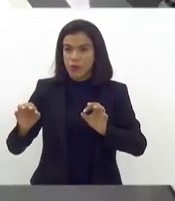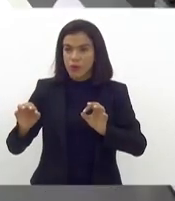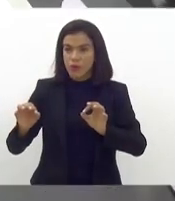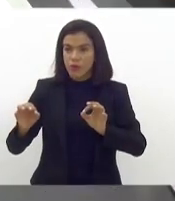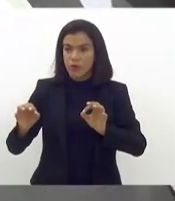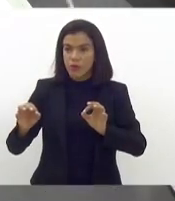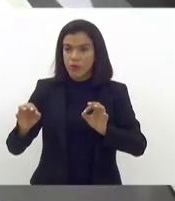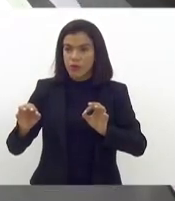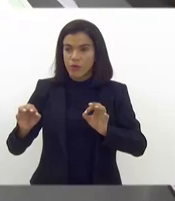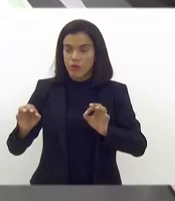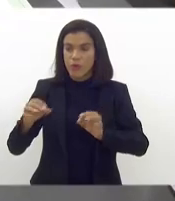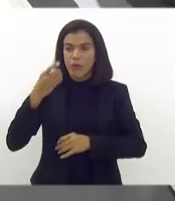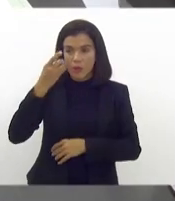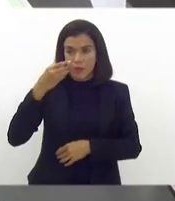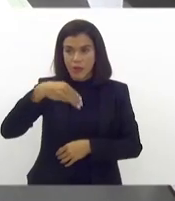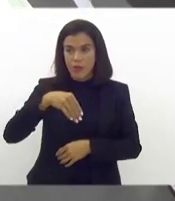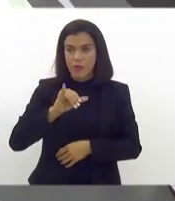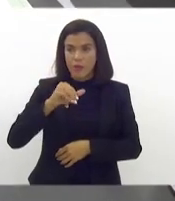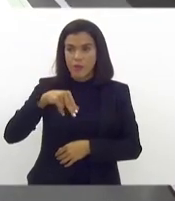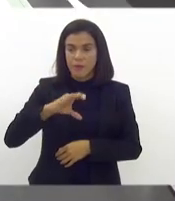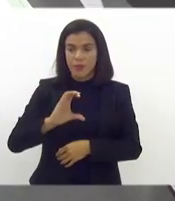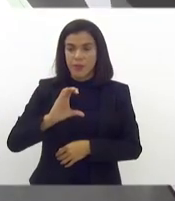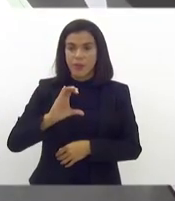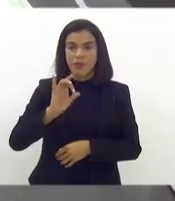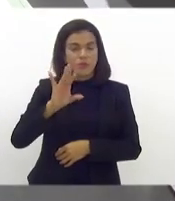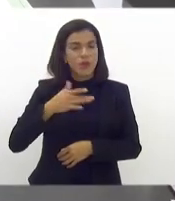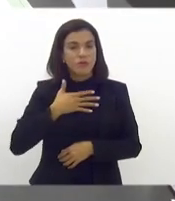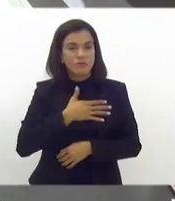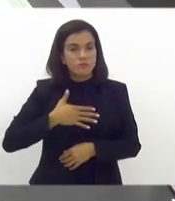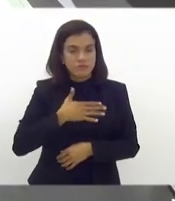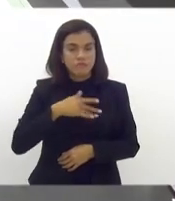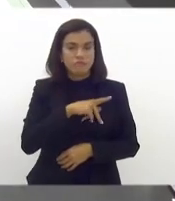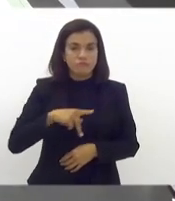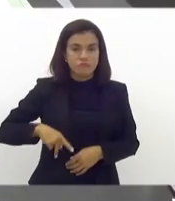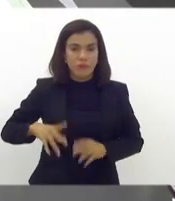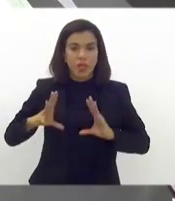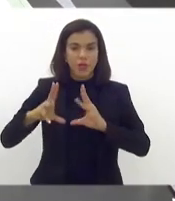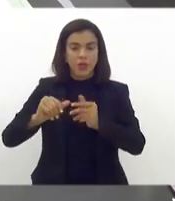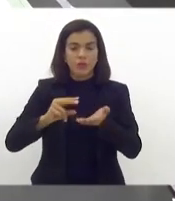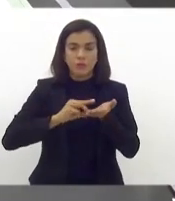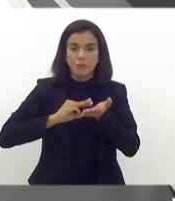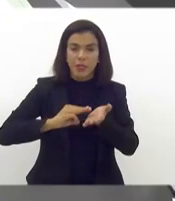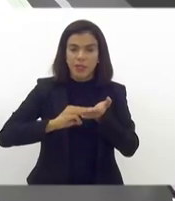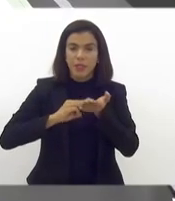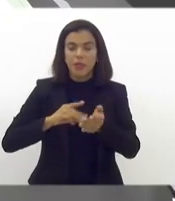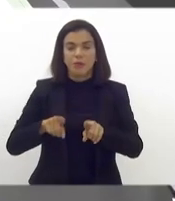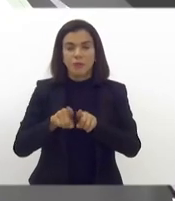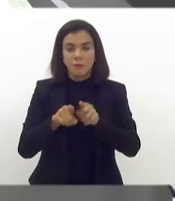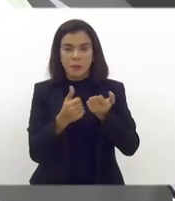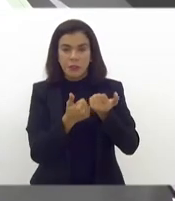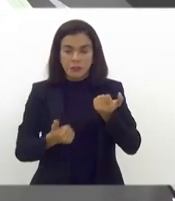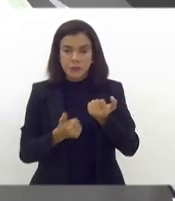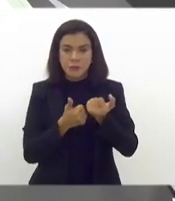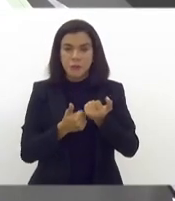Não. Deputado dia, Carlos Mink. Queria saudá-lo, presidente, todos os membros da comissão, assessoria aqui presente,